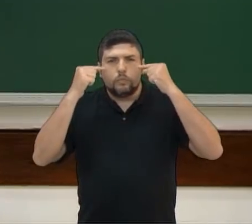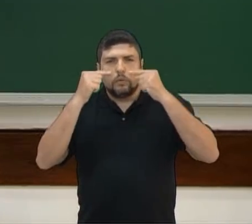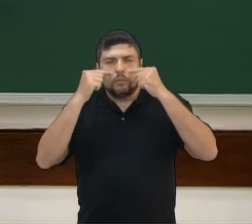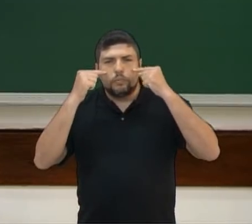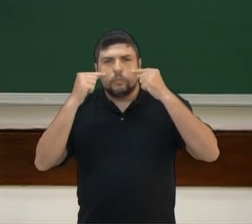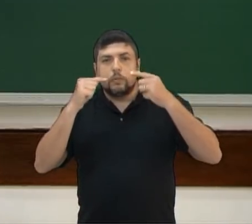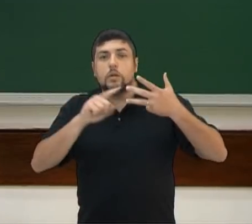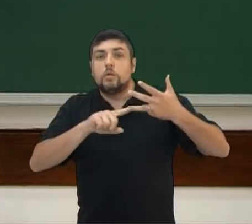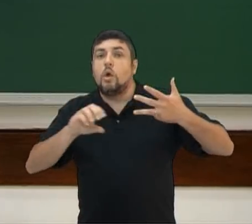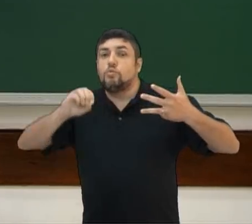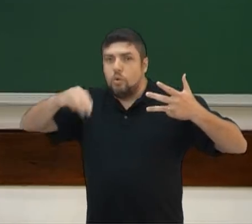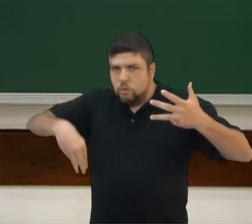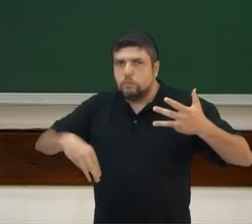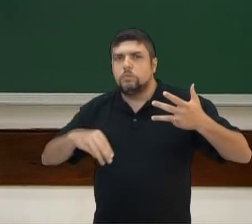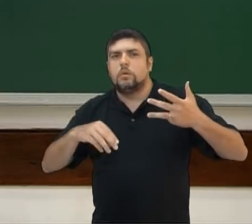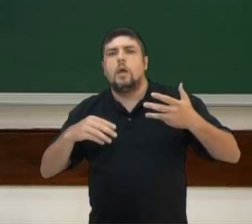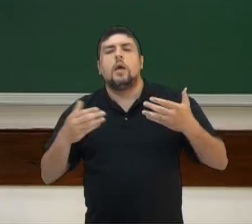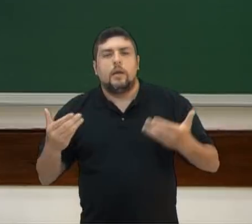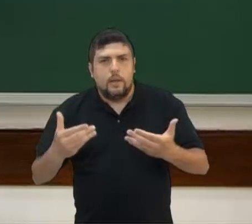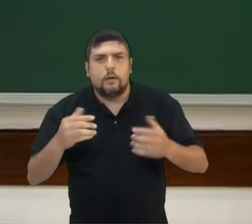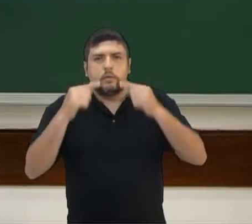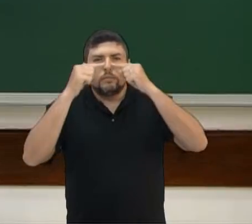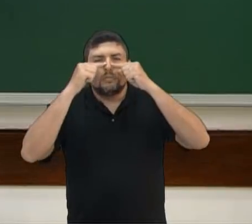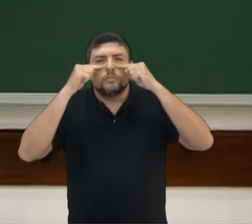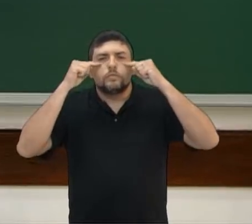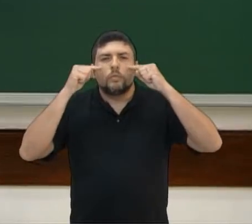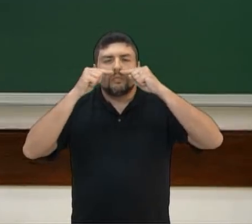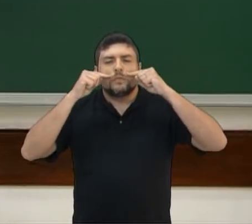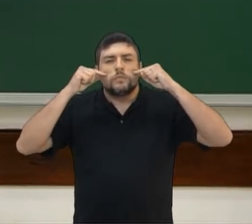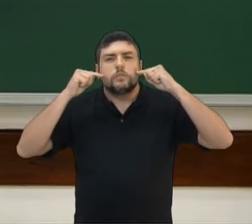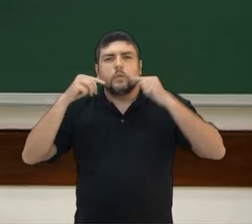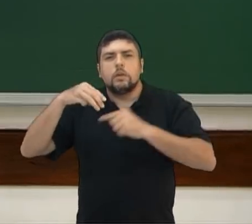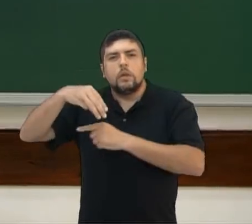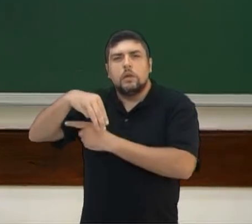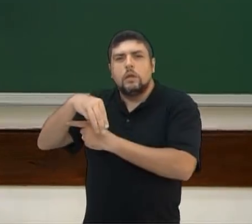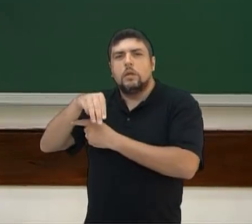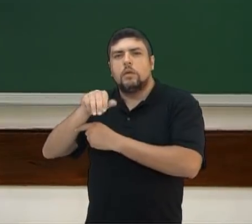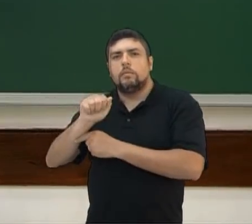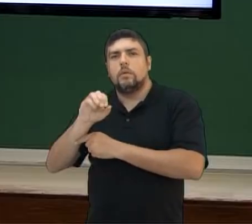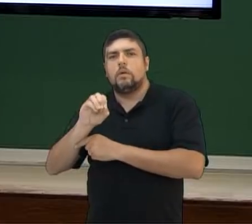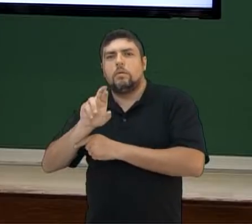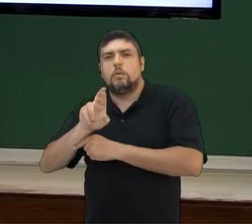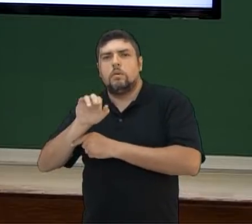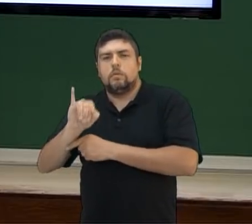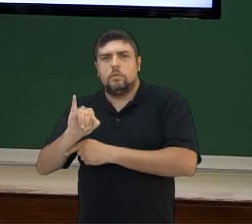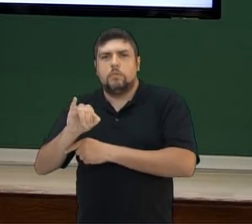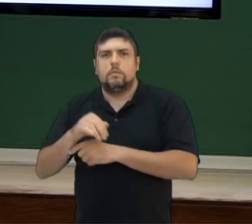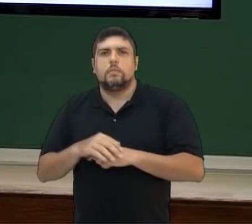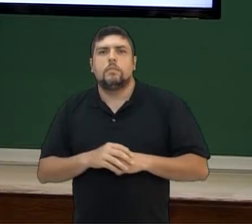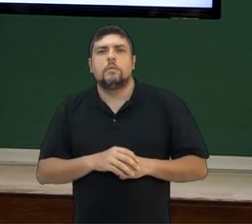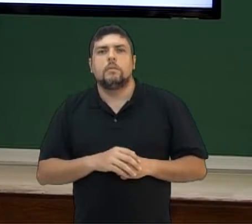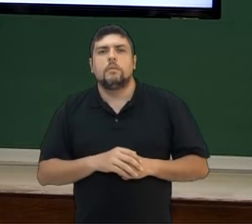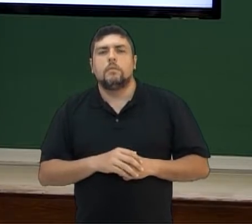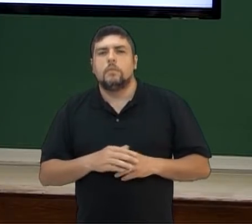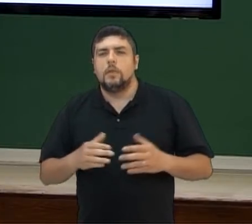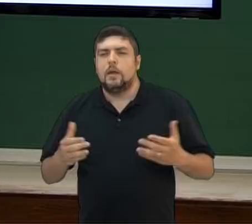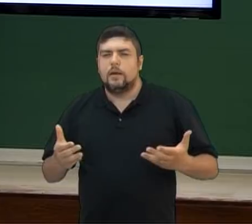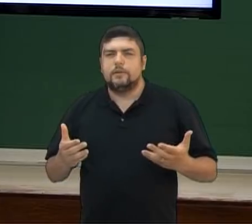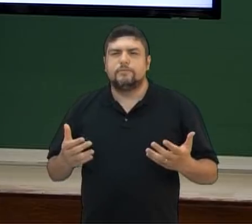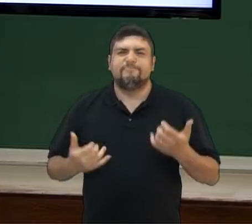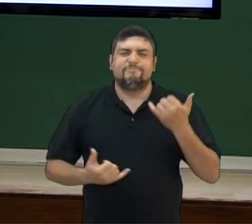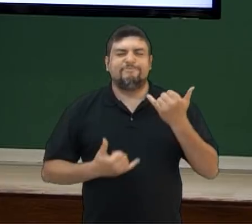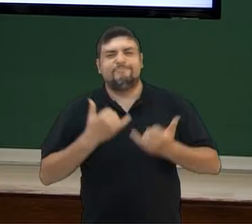On também, do Oriente, e agora das tatuagens Maori. E vamos para aquele momento